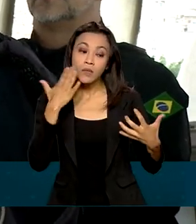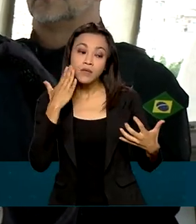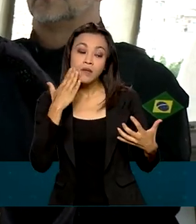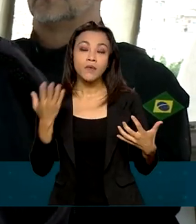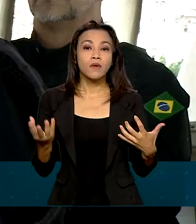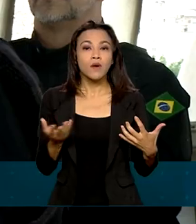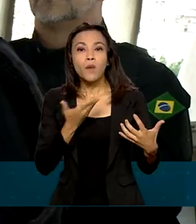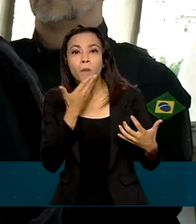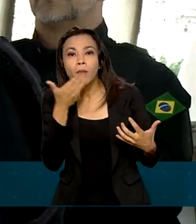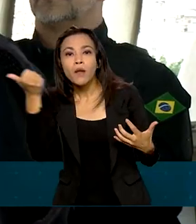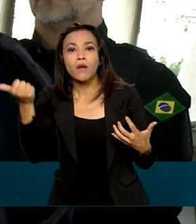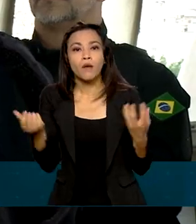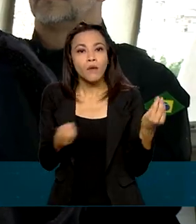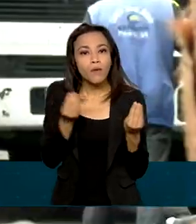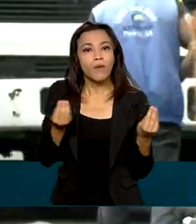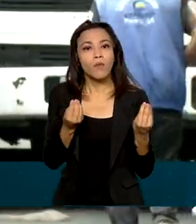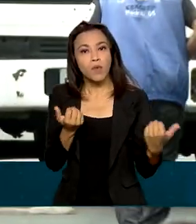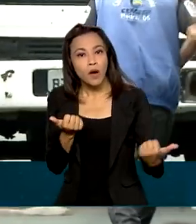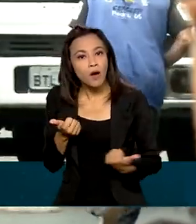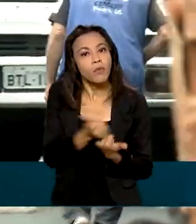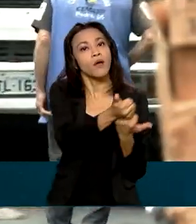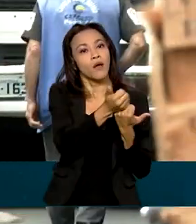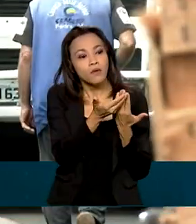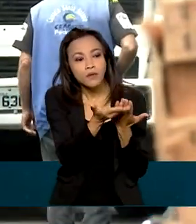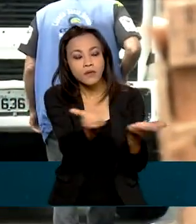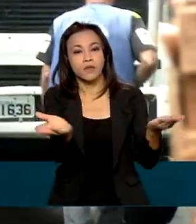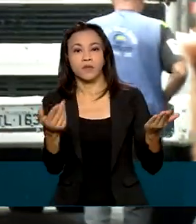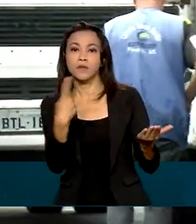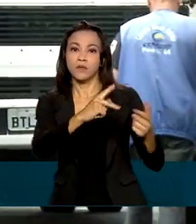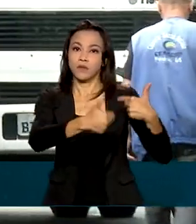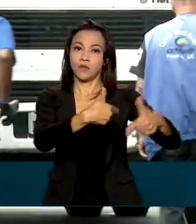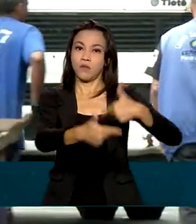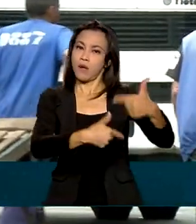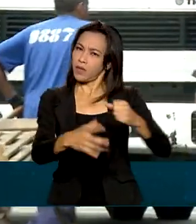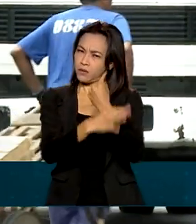viabilizar dentro dos nossos trabalhos, ajudar para que seja um transporte mais seguro.